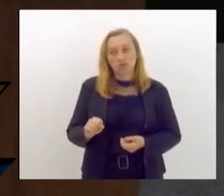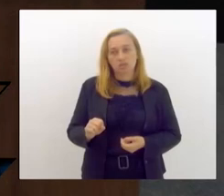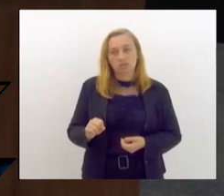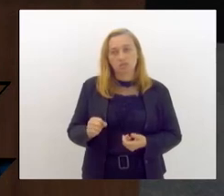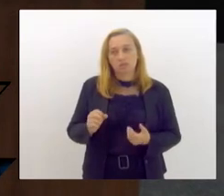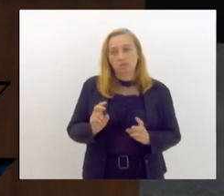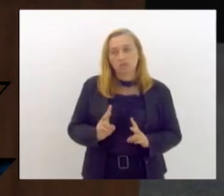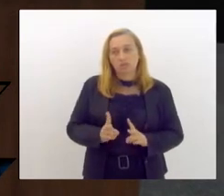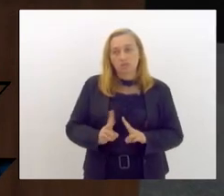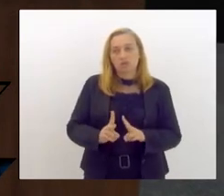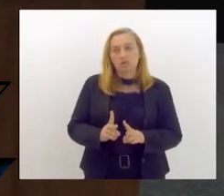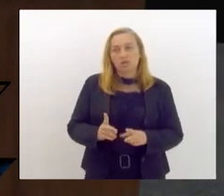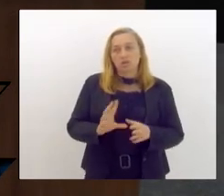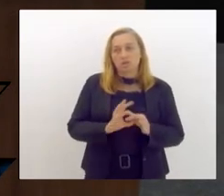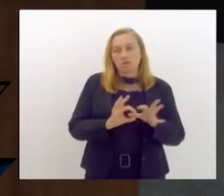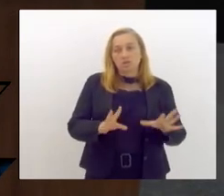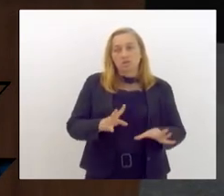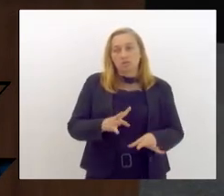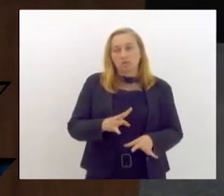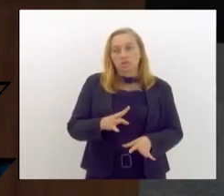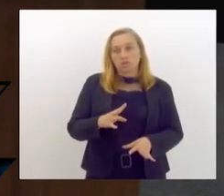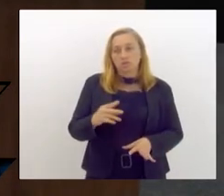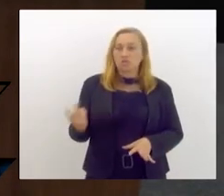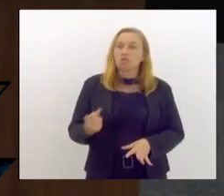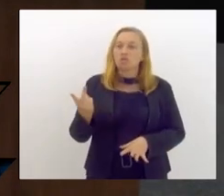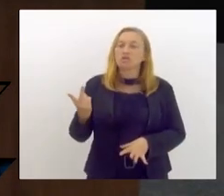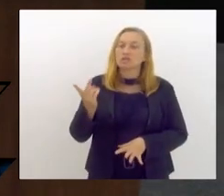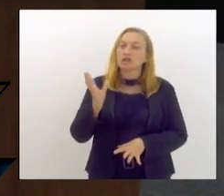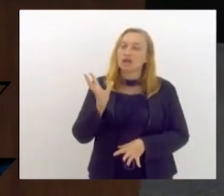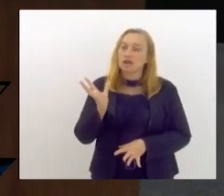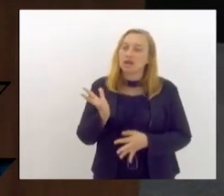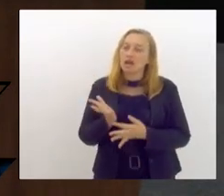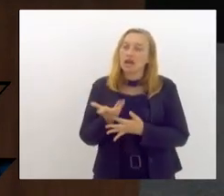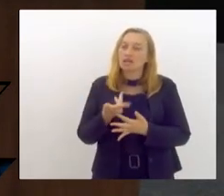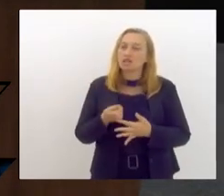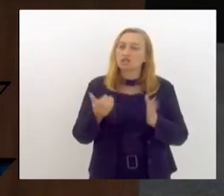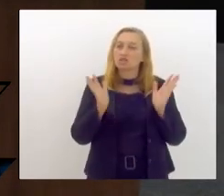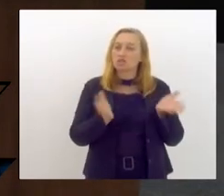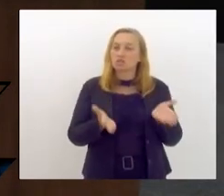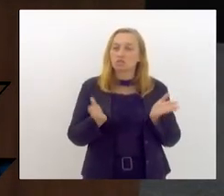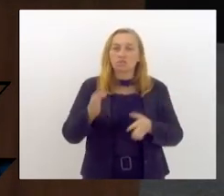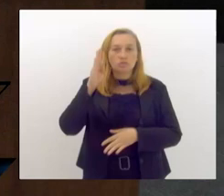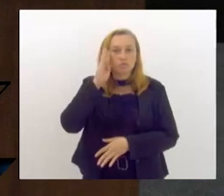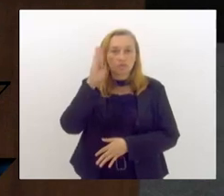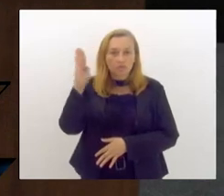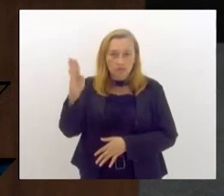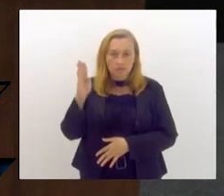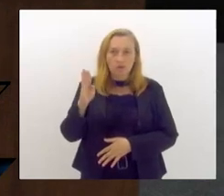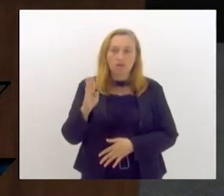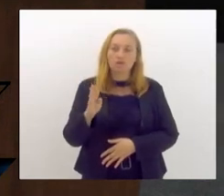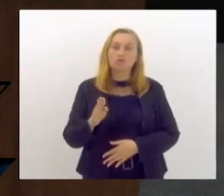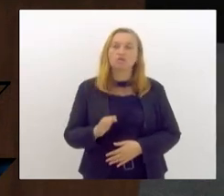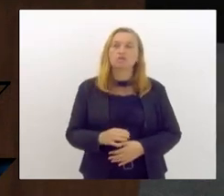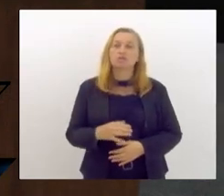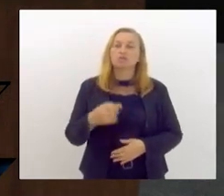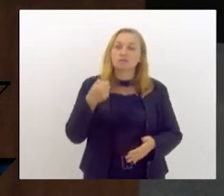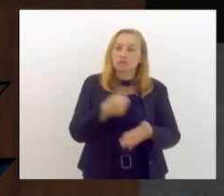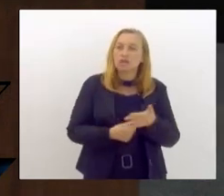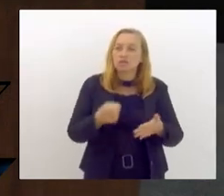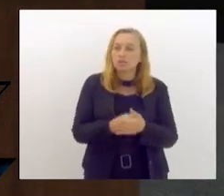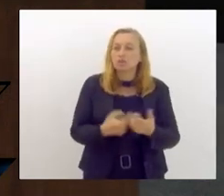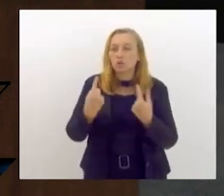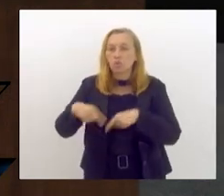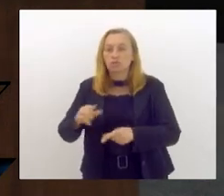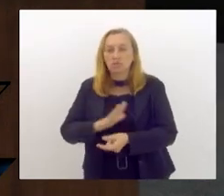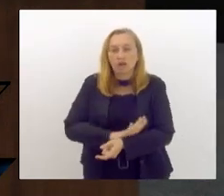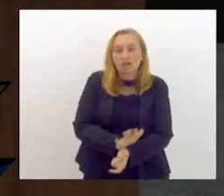gente deixou de reconhecer artistas que hoje são fundamentais na luta